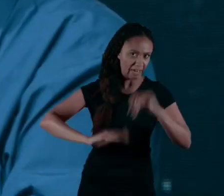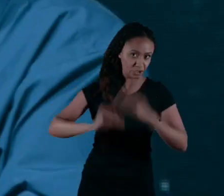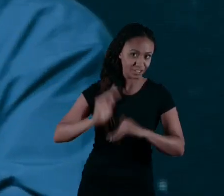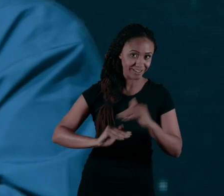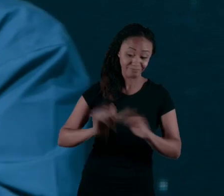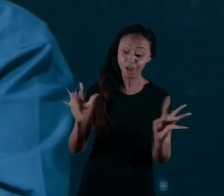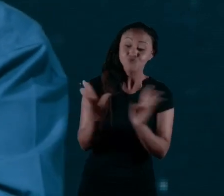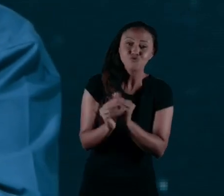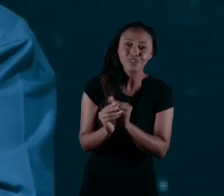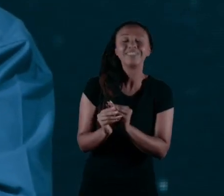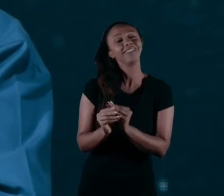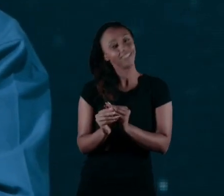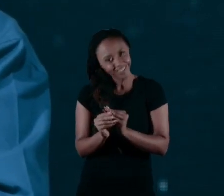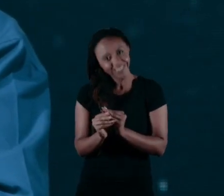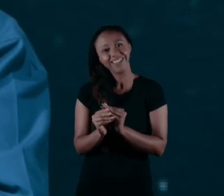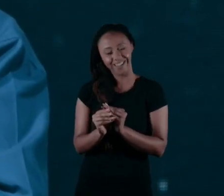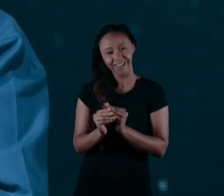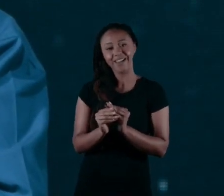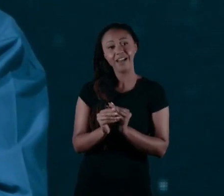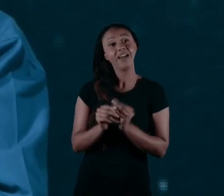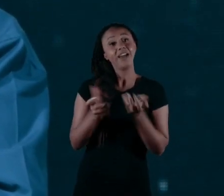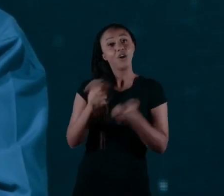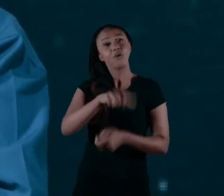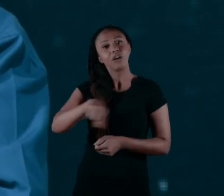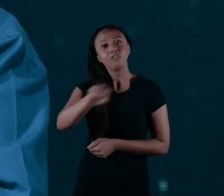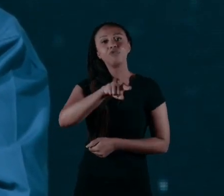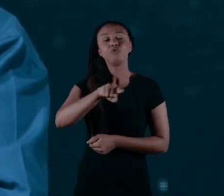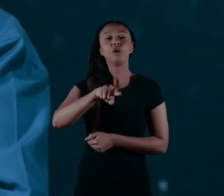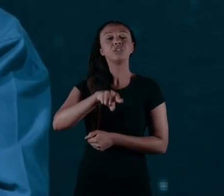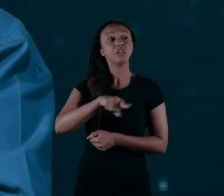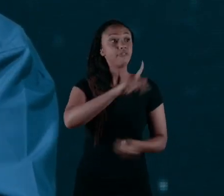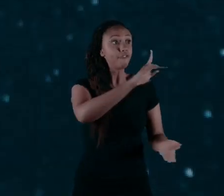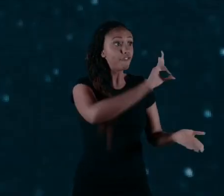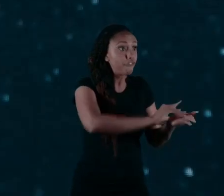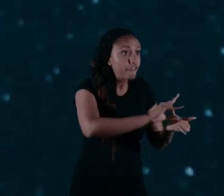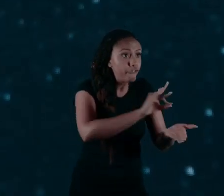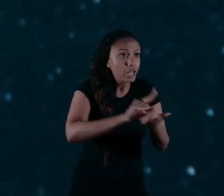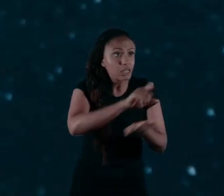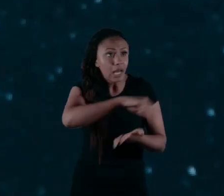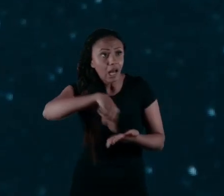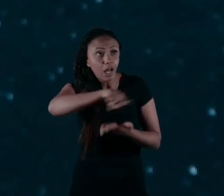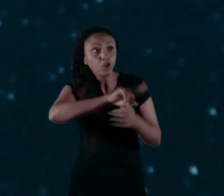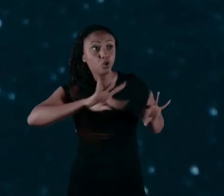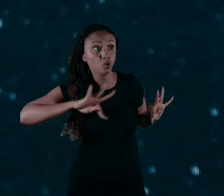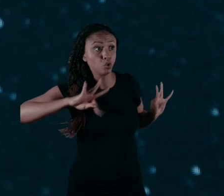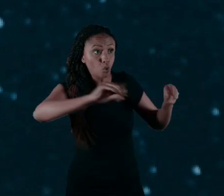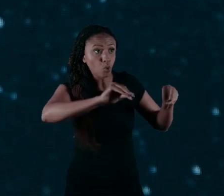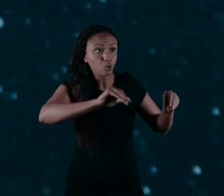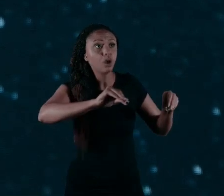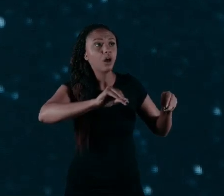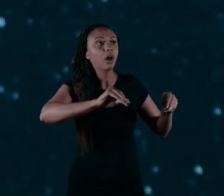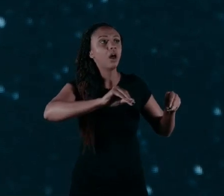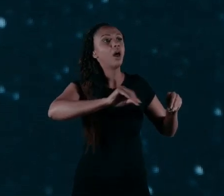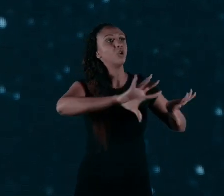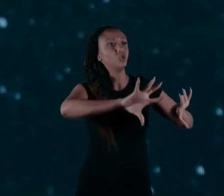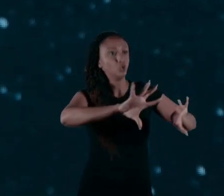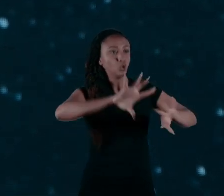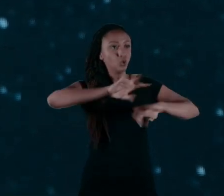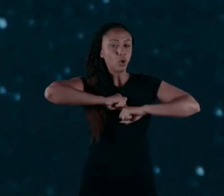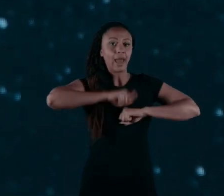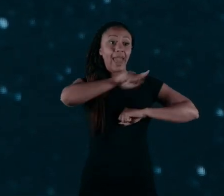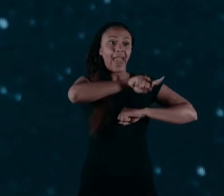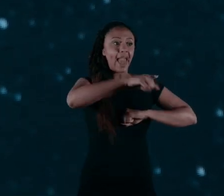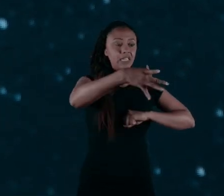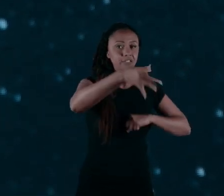Finalmente, irmãos, eu quero que vocês abracem a verdade, tudo que for verdadeiro ocupe a vossa